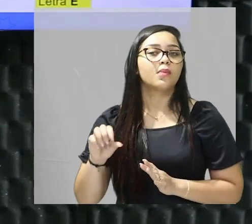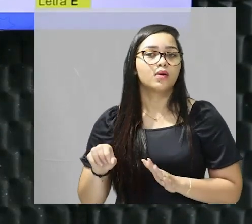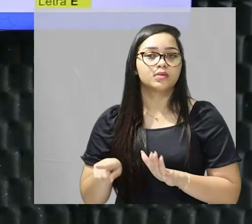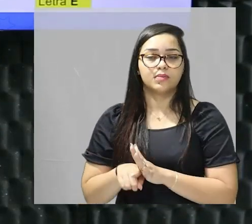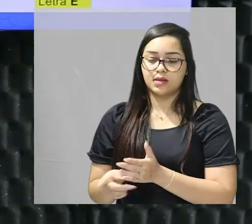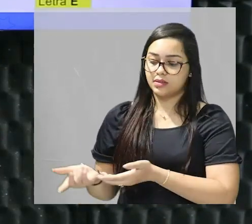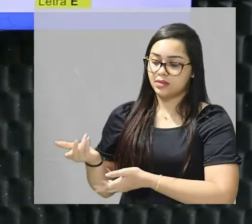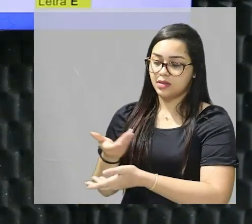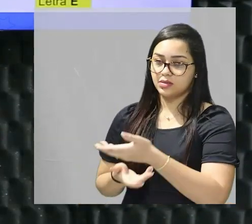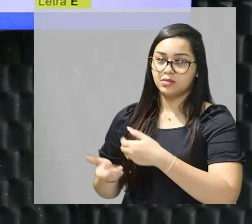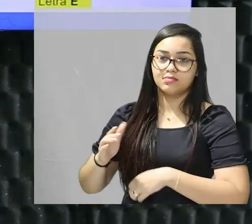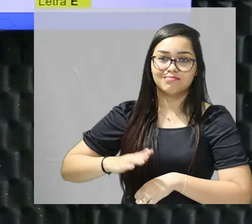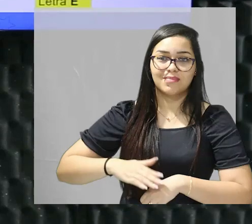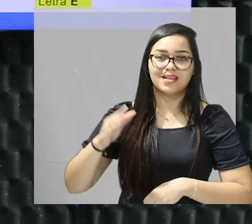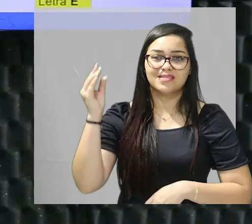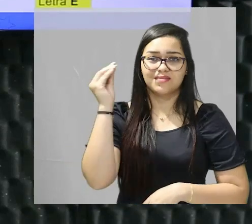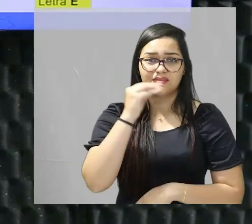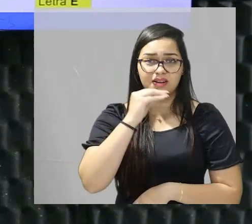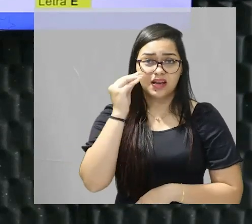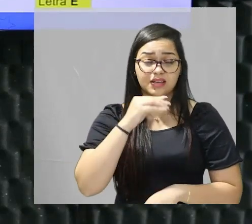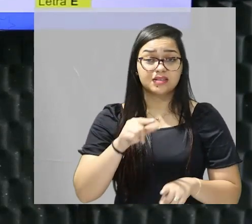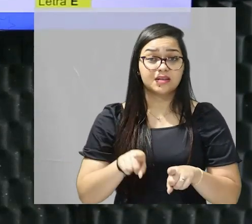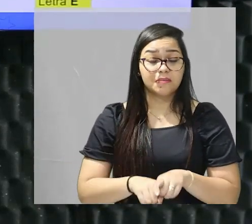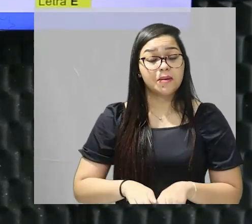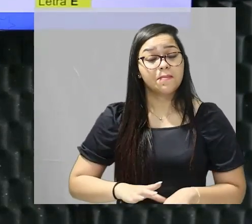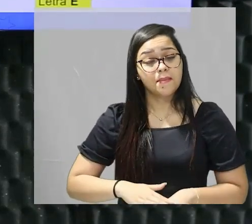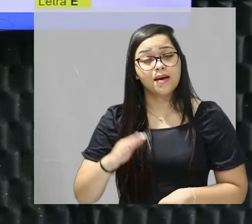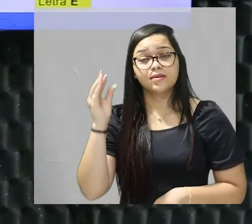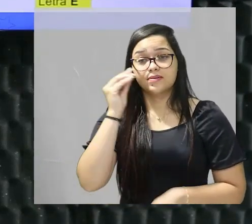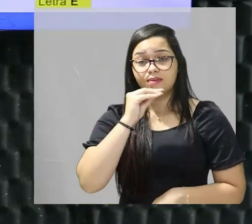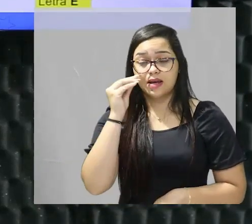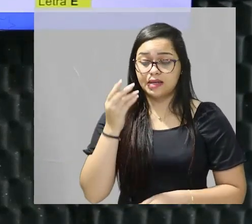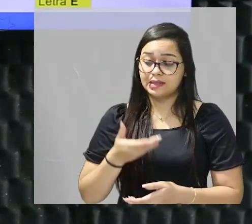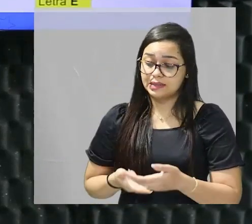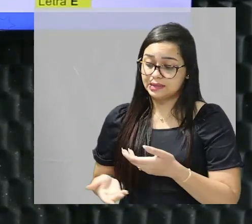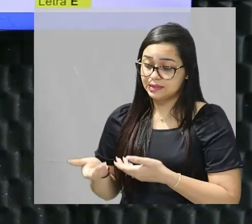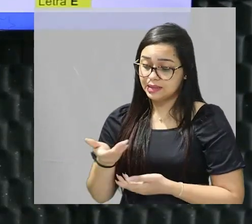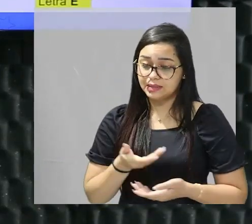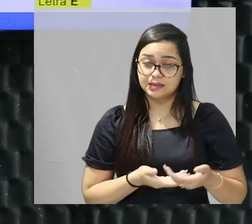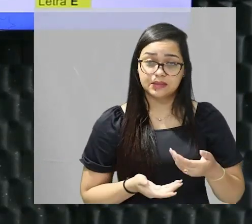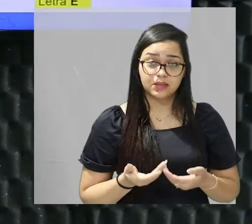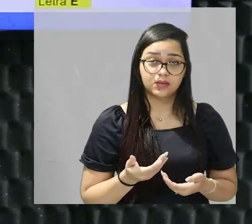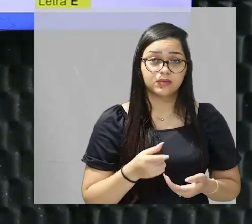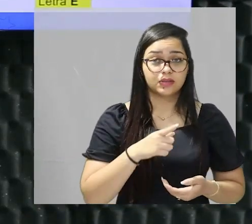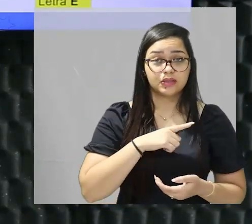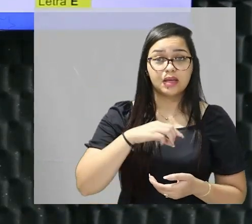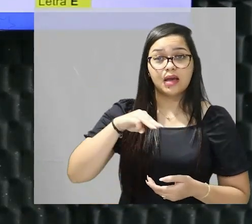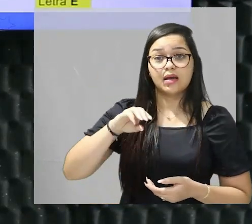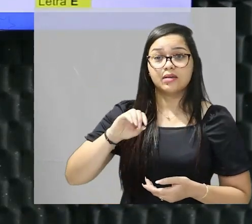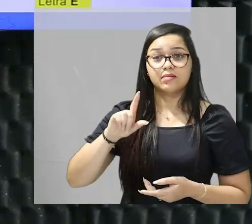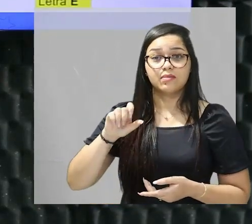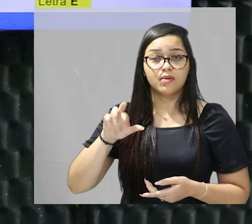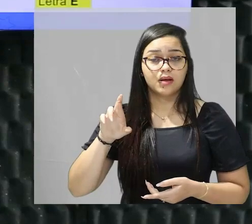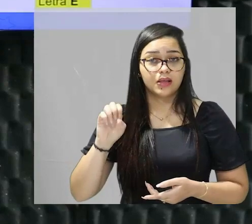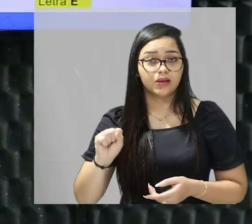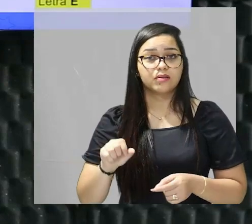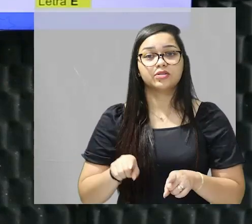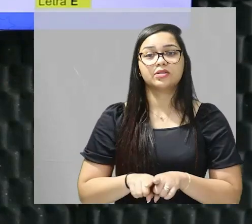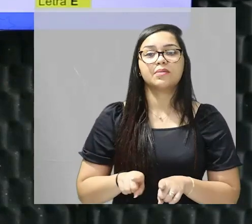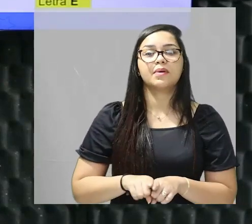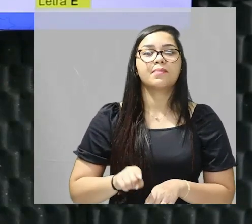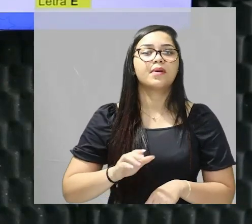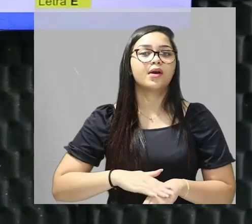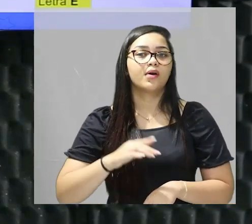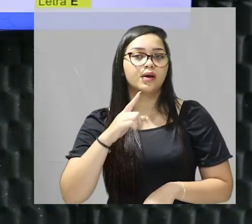interações mais fracas. E quanto mais fraca a interação entre as moléculas, maior será